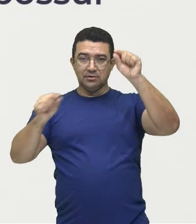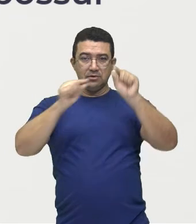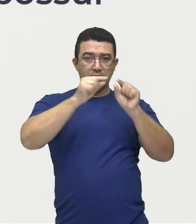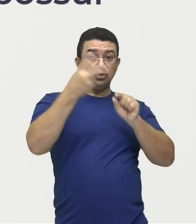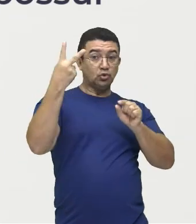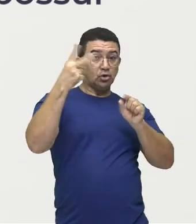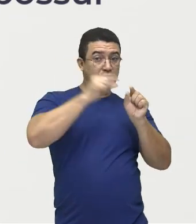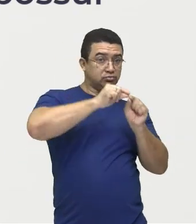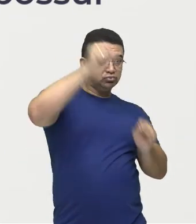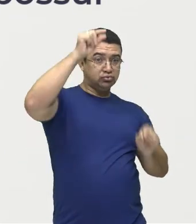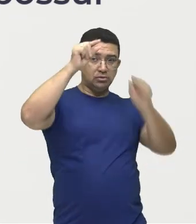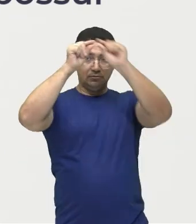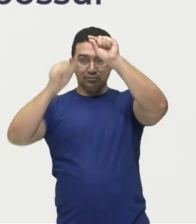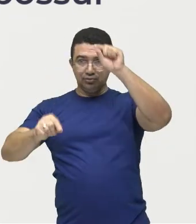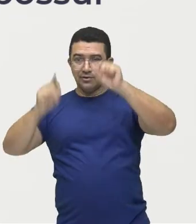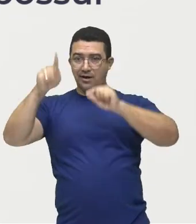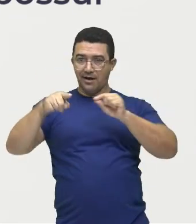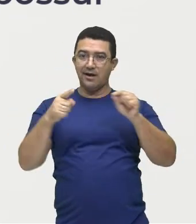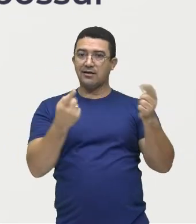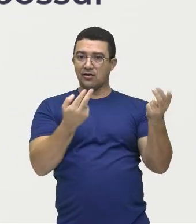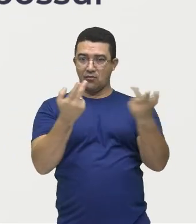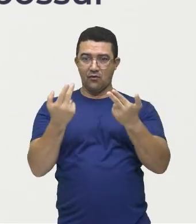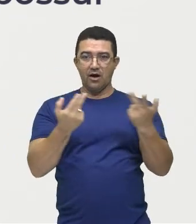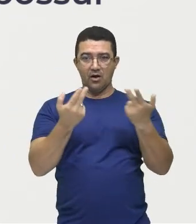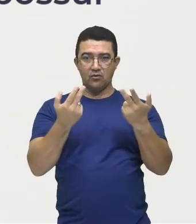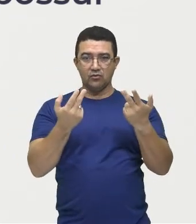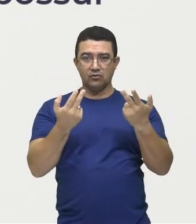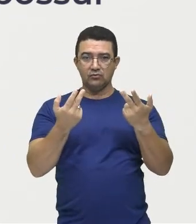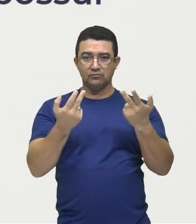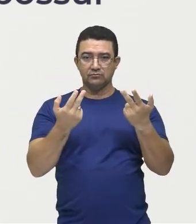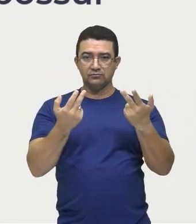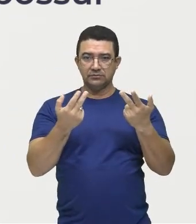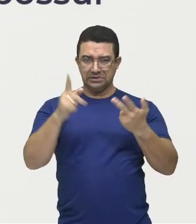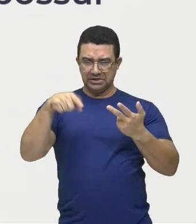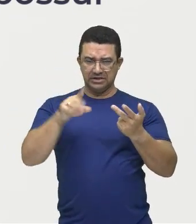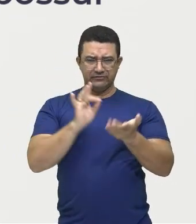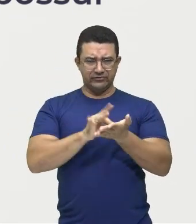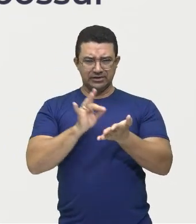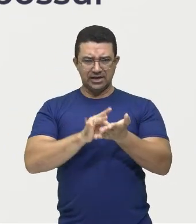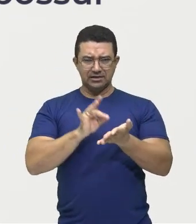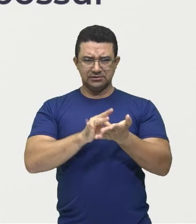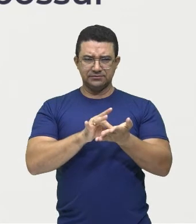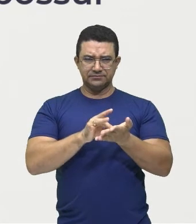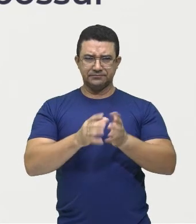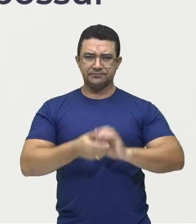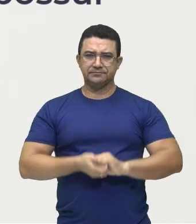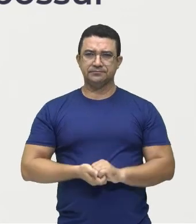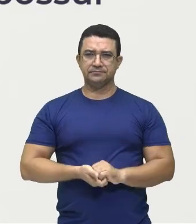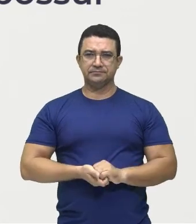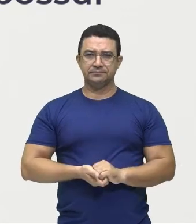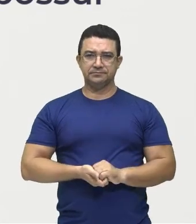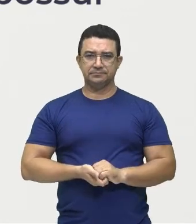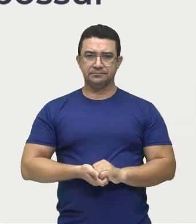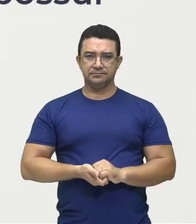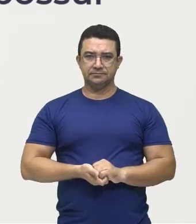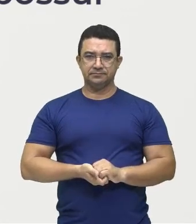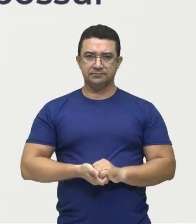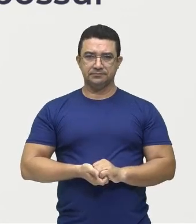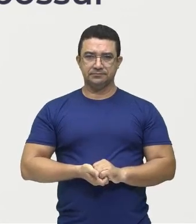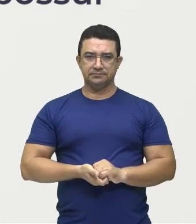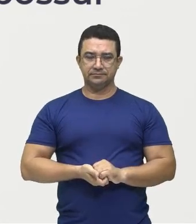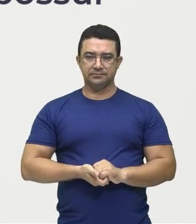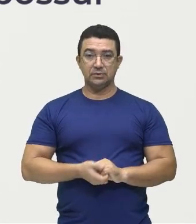isso é verdade, pessoal? Escaleno é o nome de um triângulo que possui as medidas de